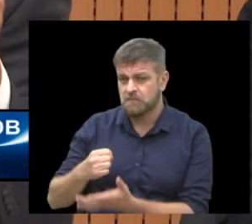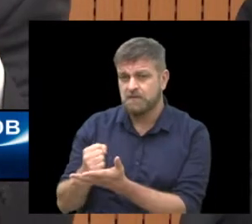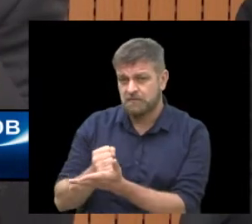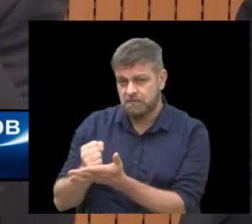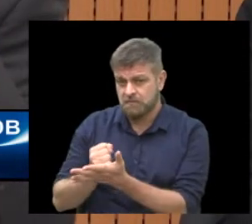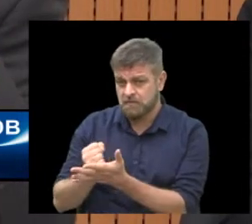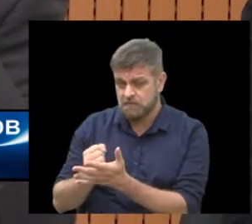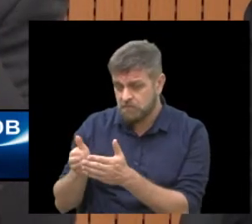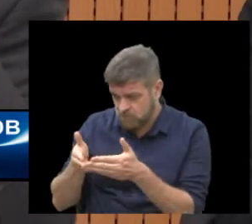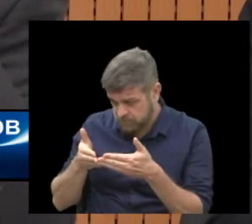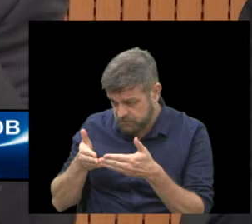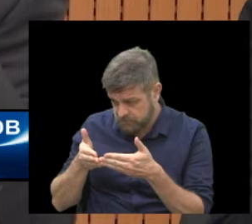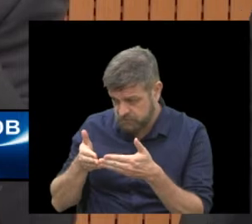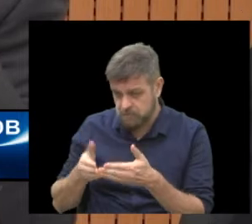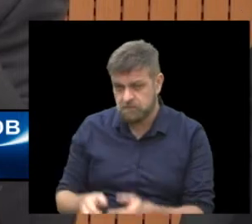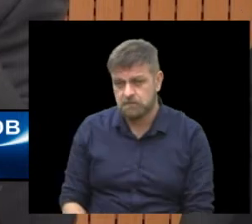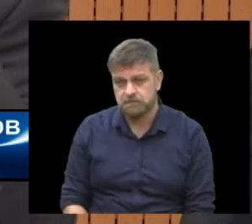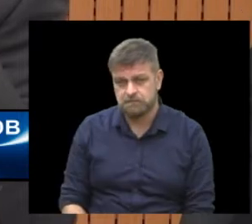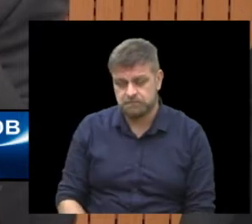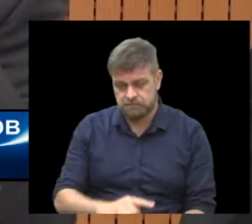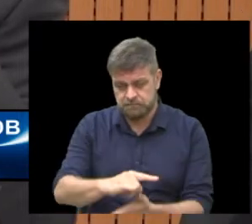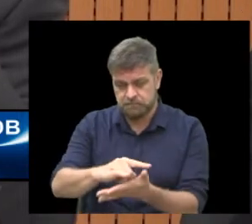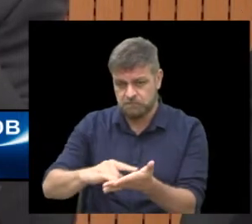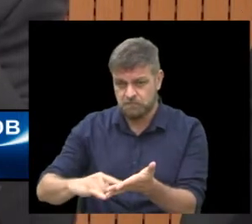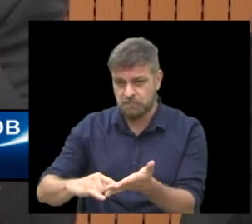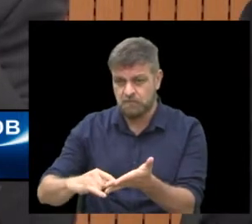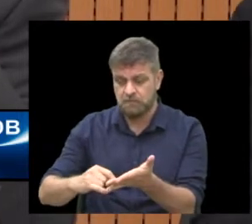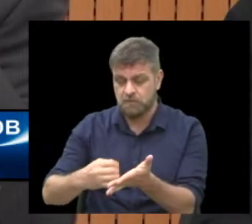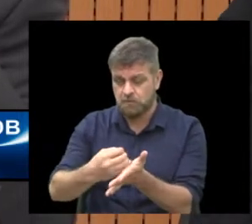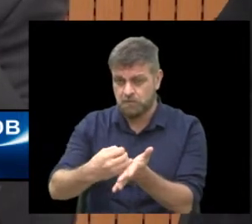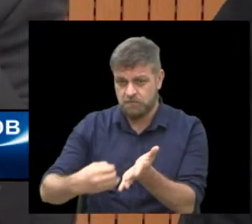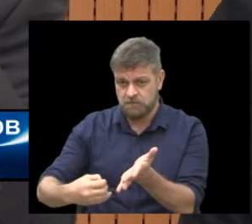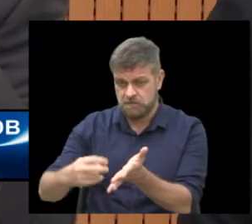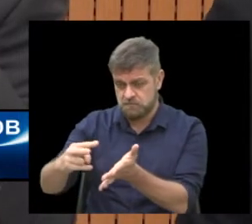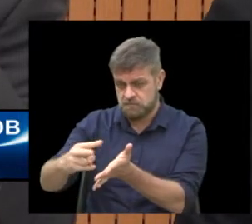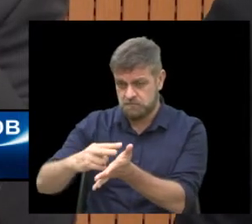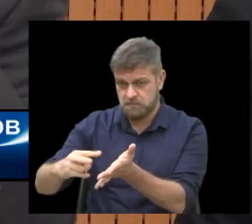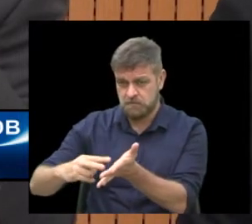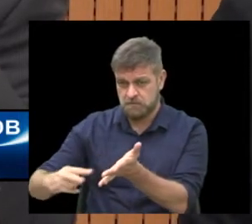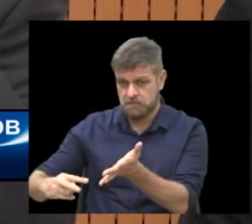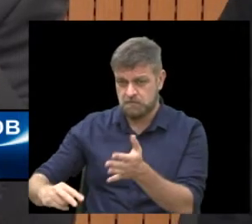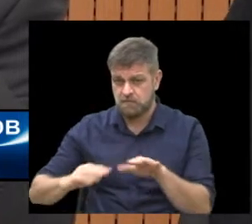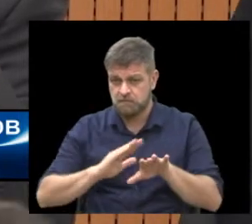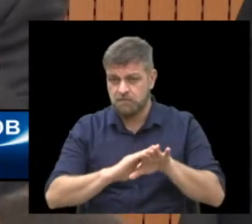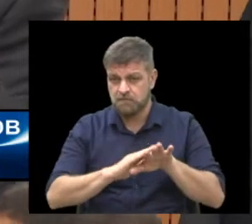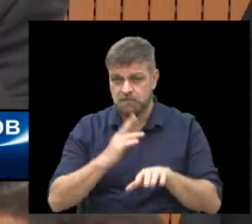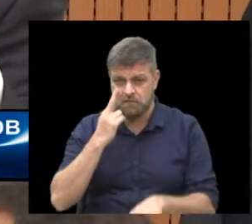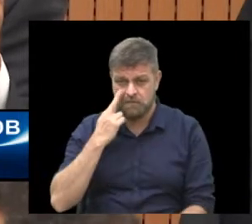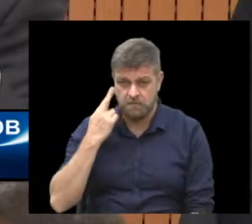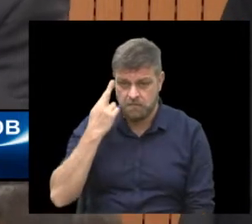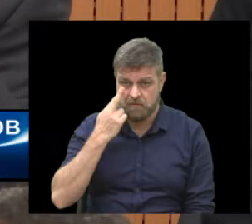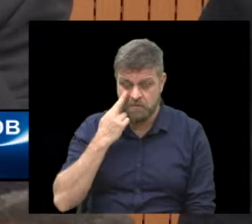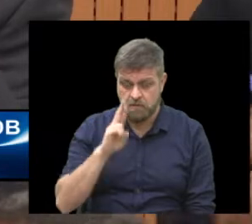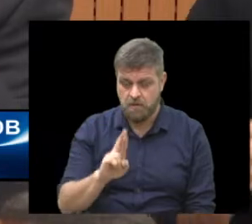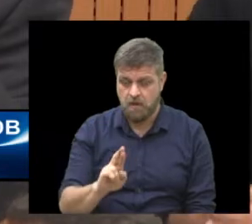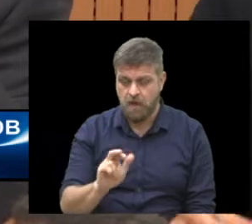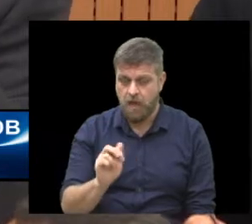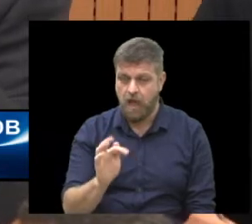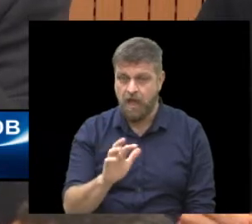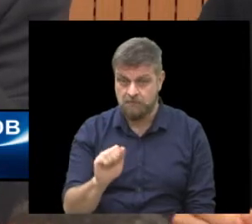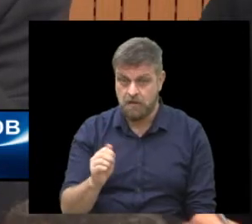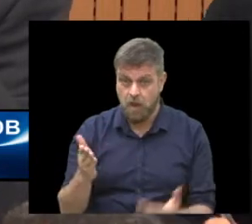a leitura do ofício encaminhado pelo vereador Rafa Zimbaldi, hoje deputado